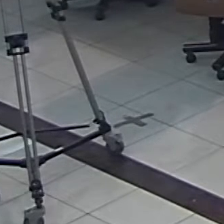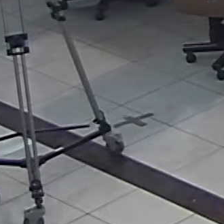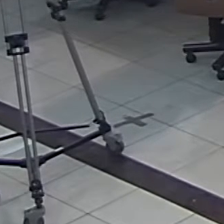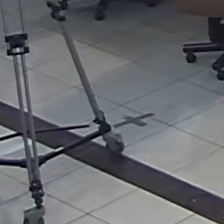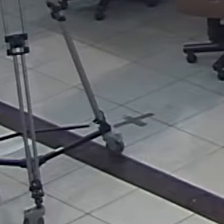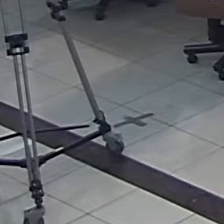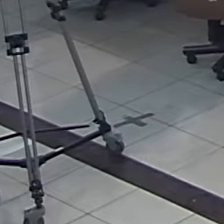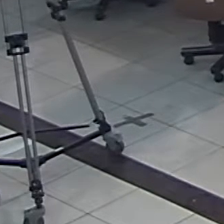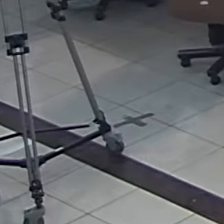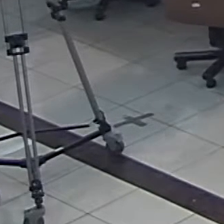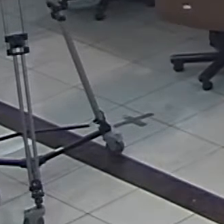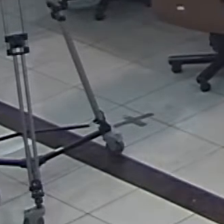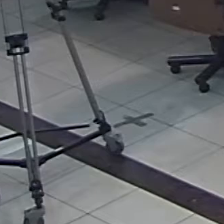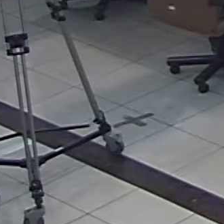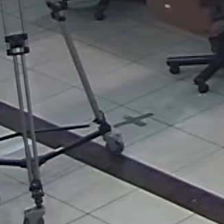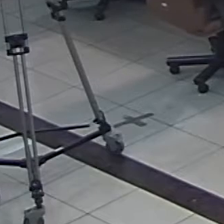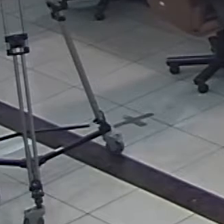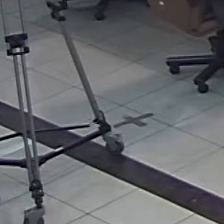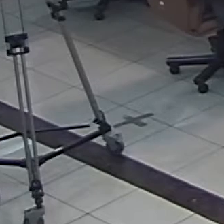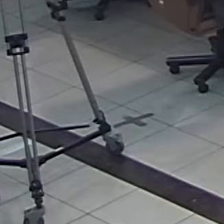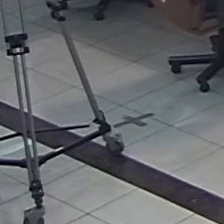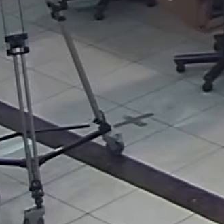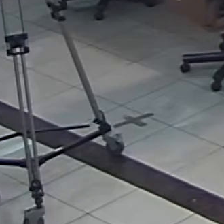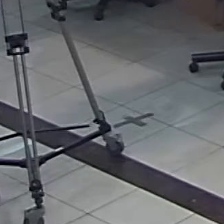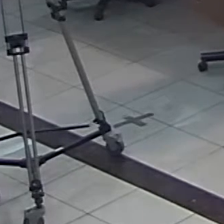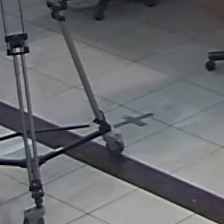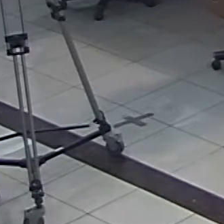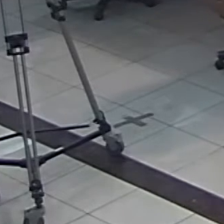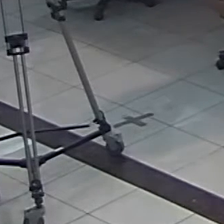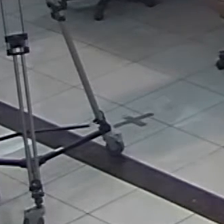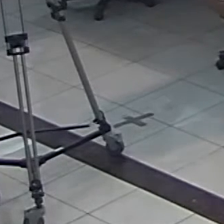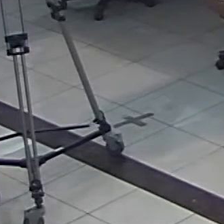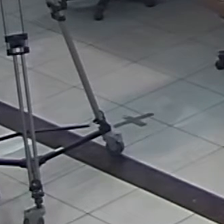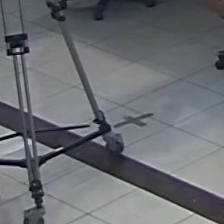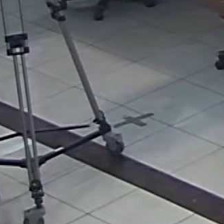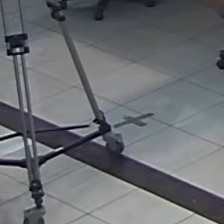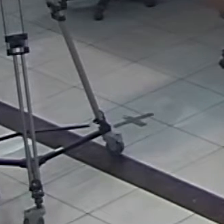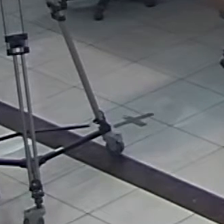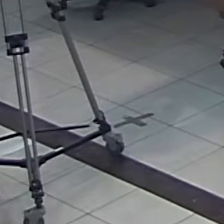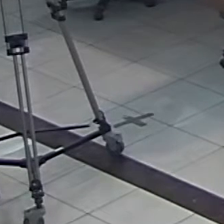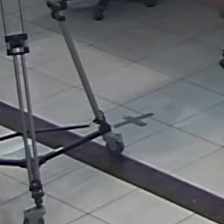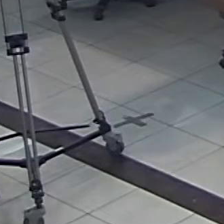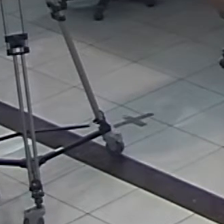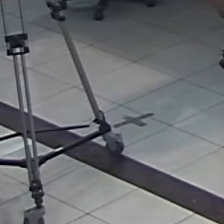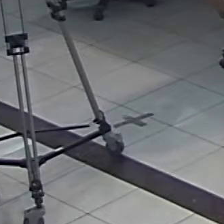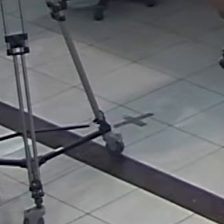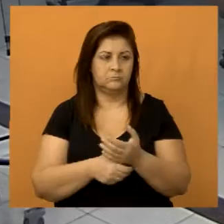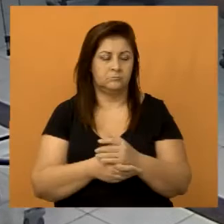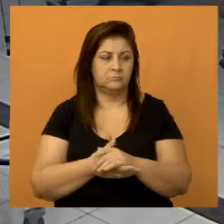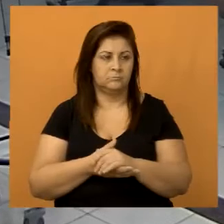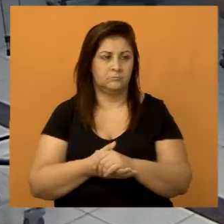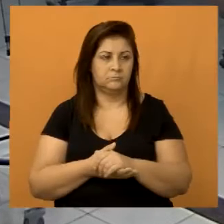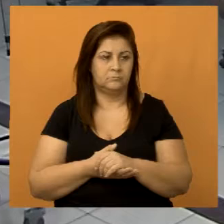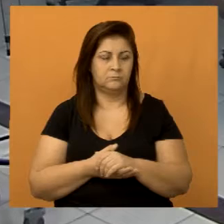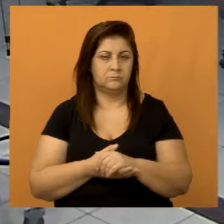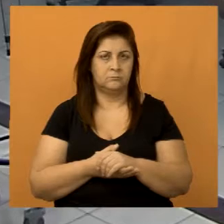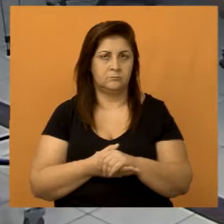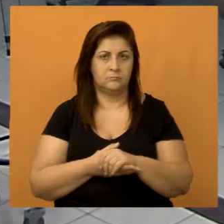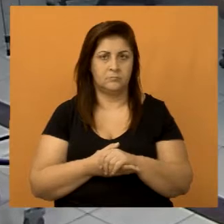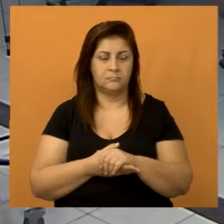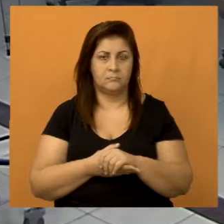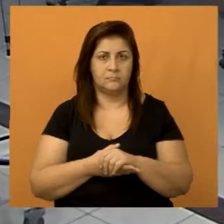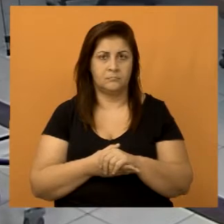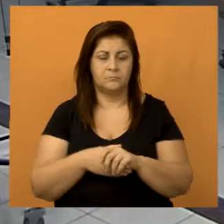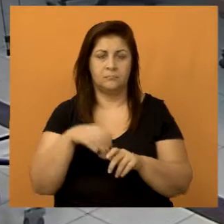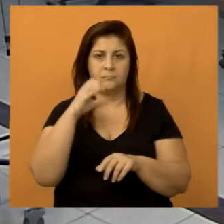Antes de entrarmos na ordem do dia, em atenção ao ofício 99 do mês de maio de 2018